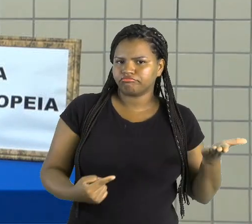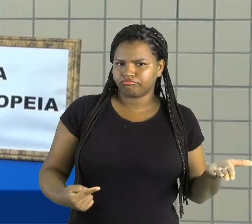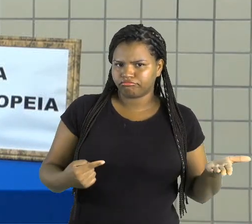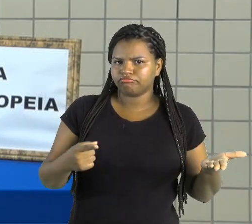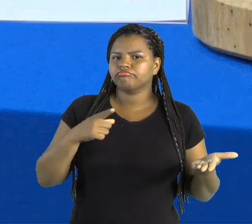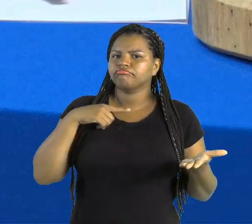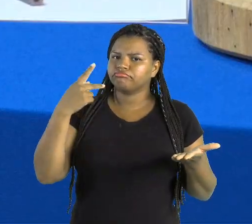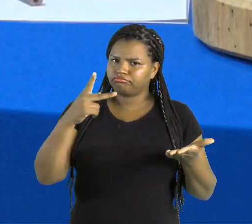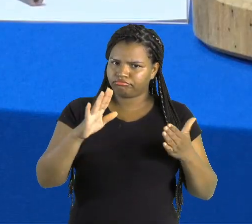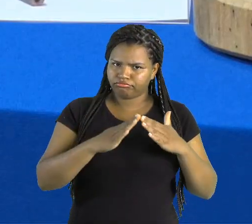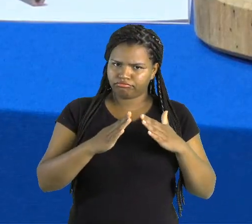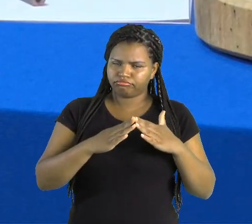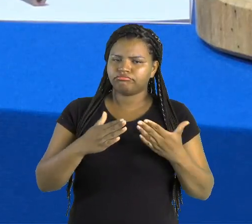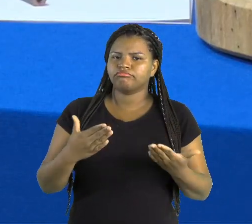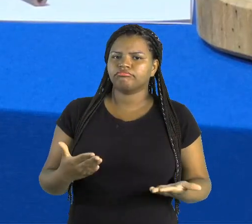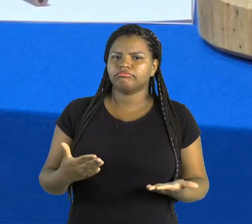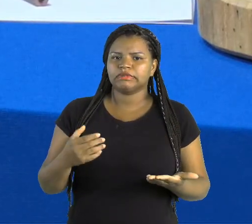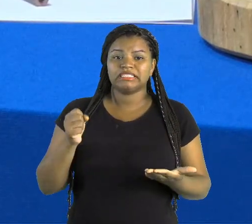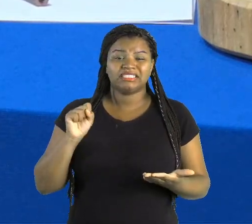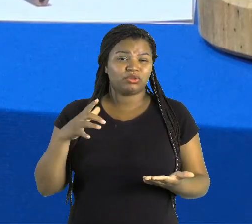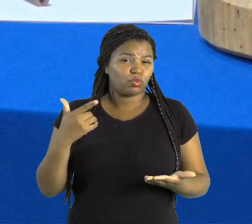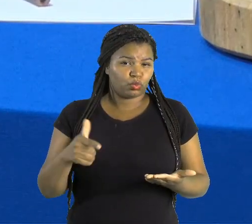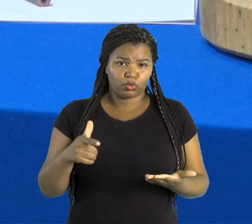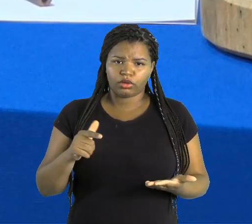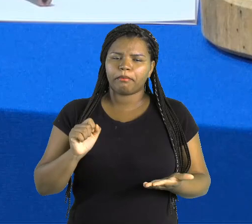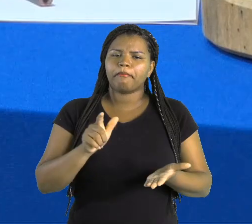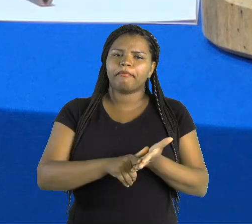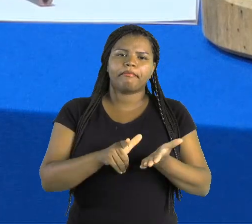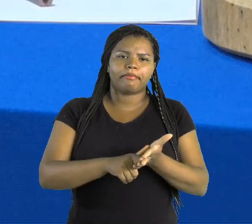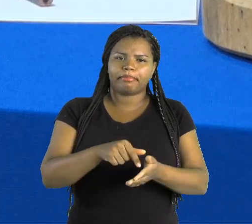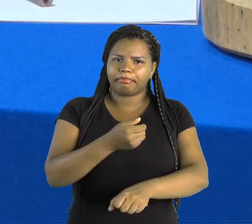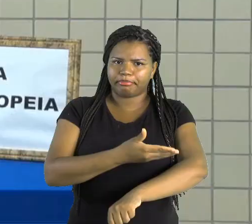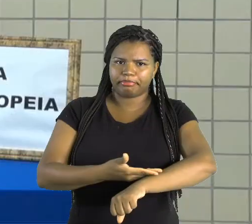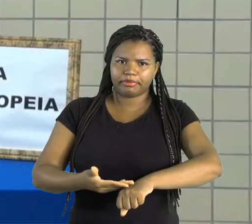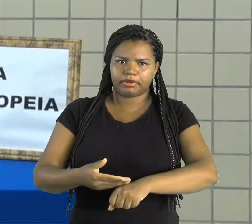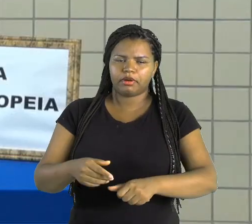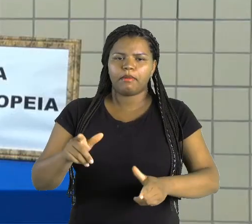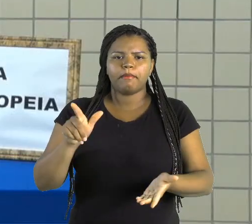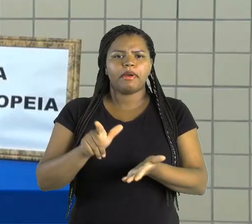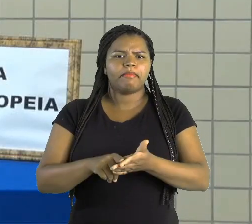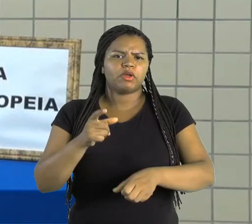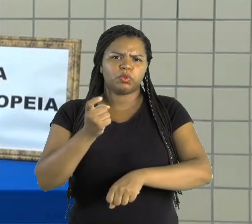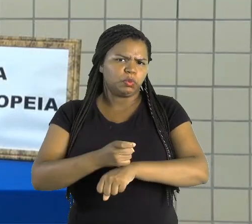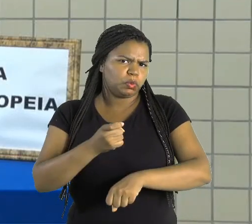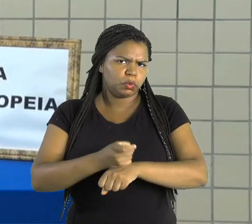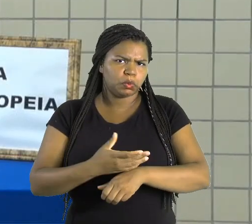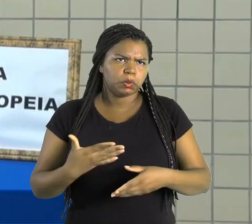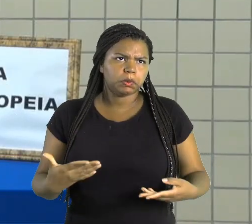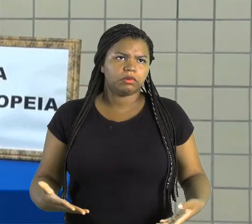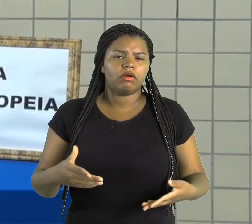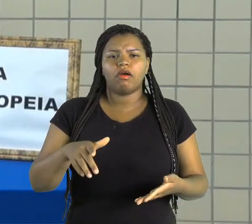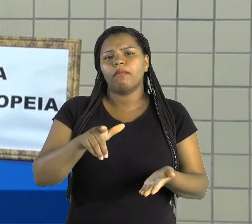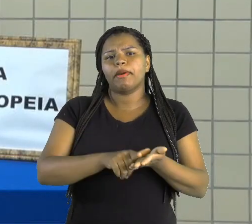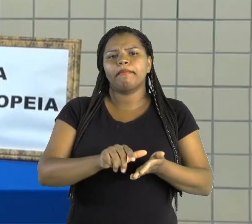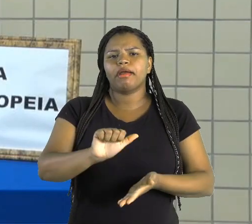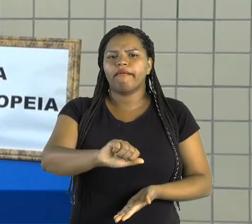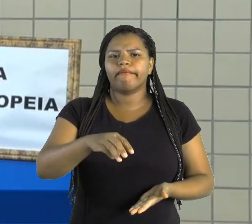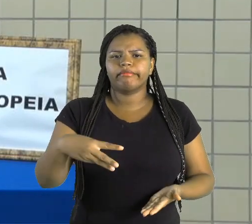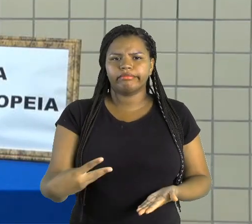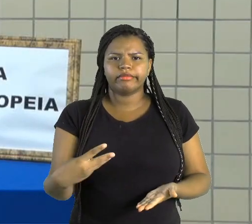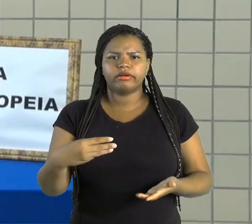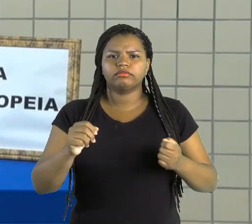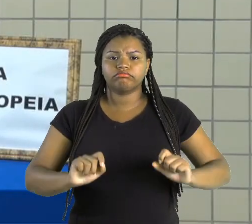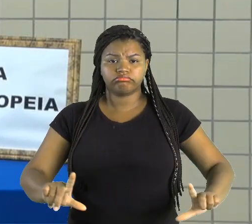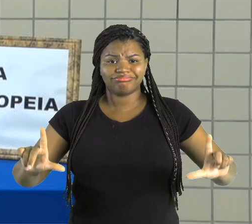tem em casa. Se não tiver o caderno, pode ser folha branca, papelão, folha A3, cartolina,